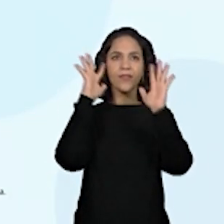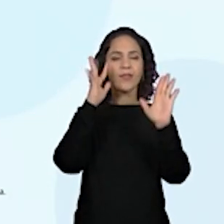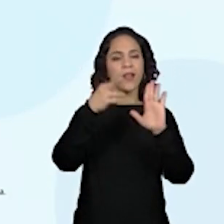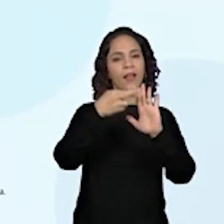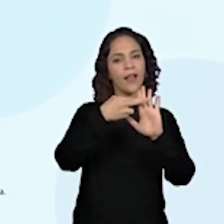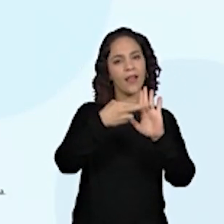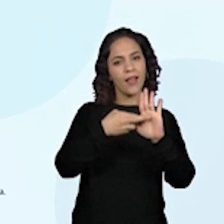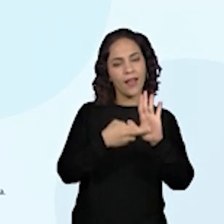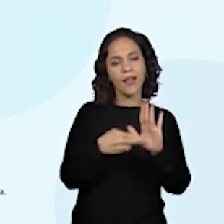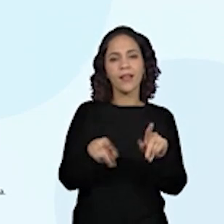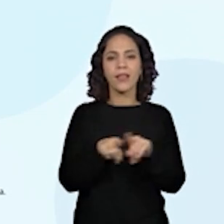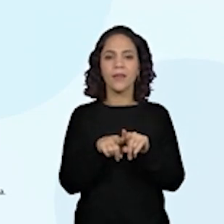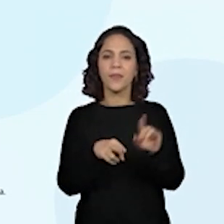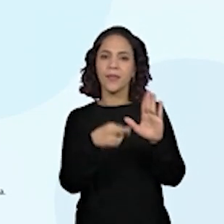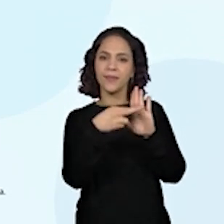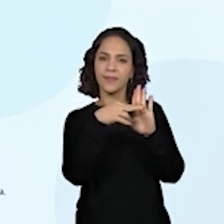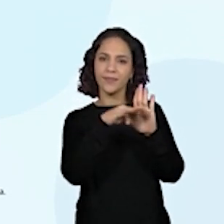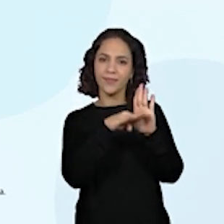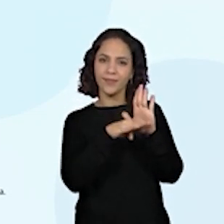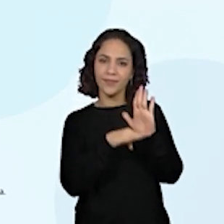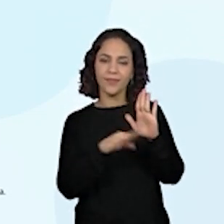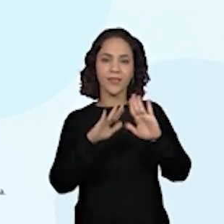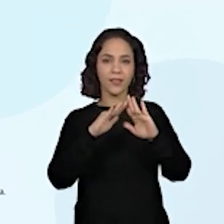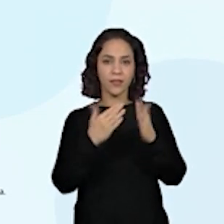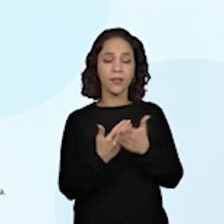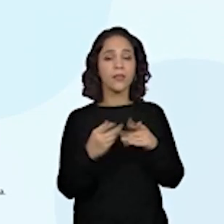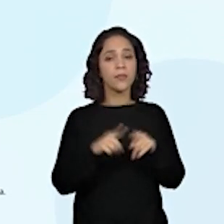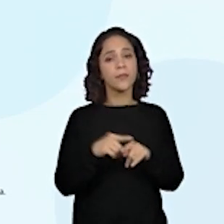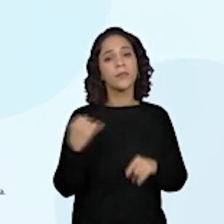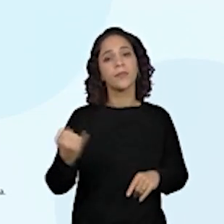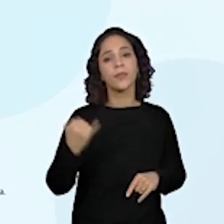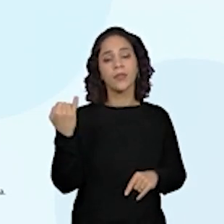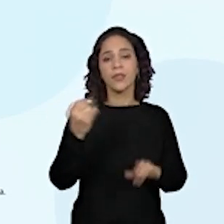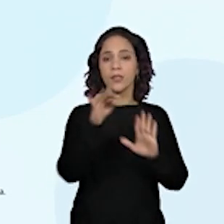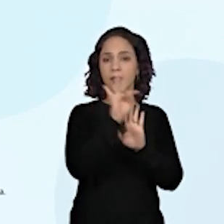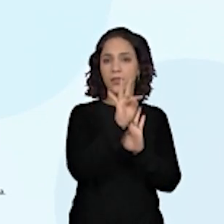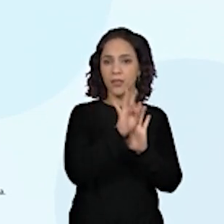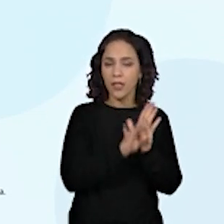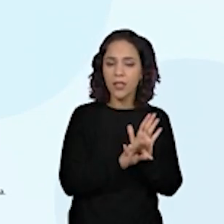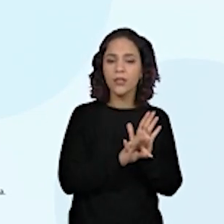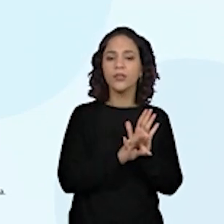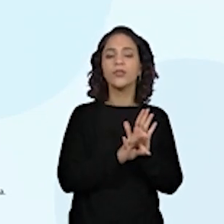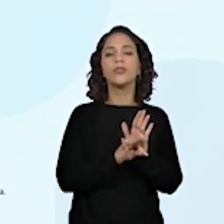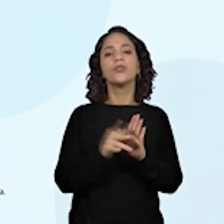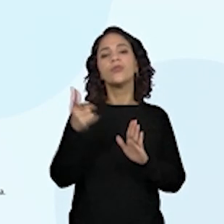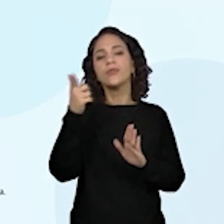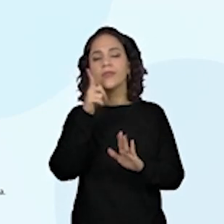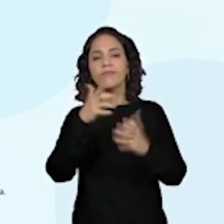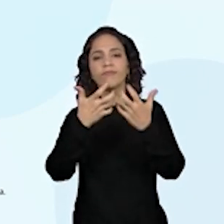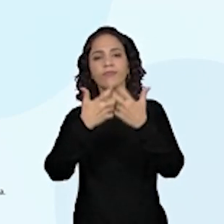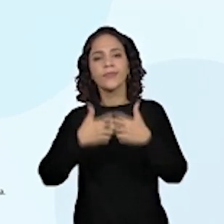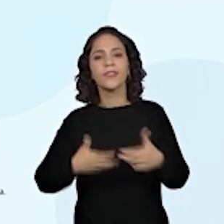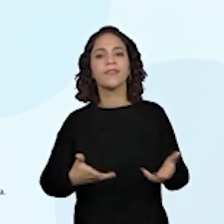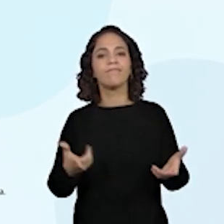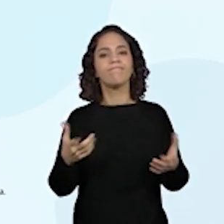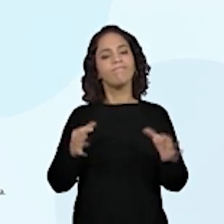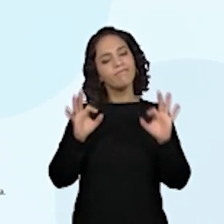regras e regulamentos de uma escola e a importância desses textos para o funcionamento